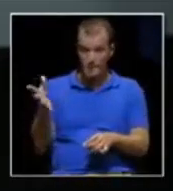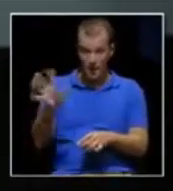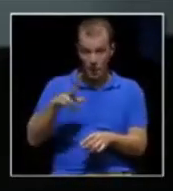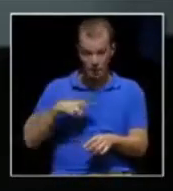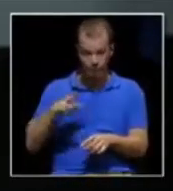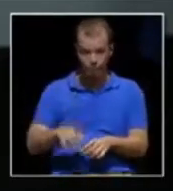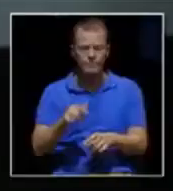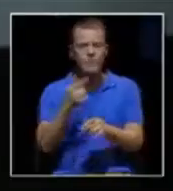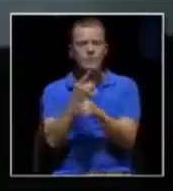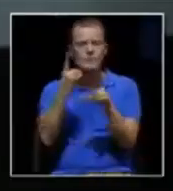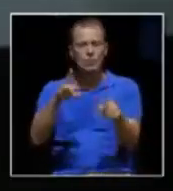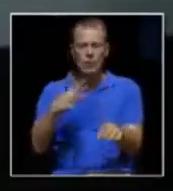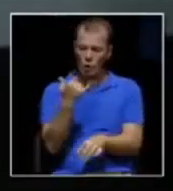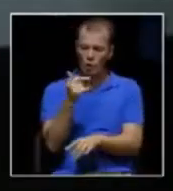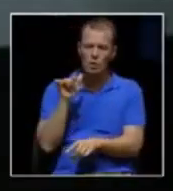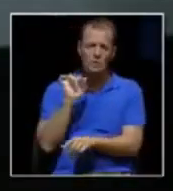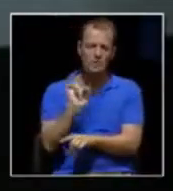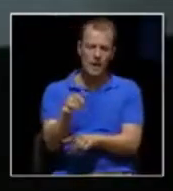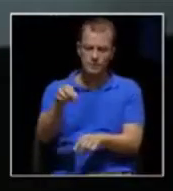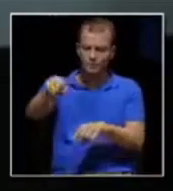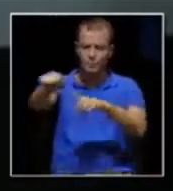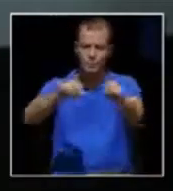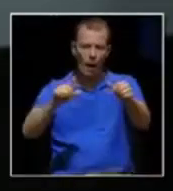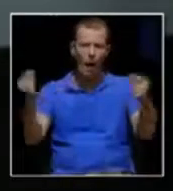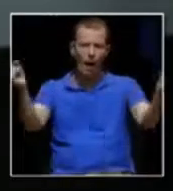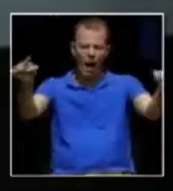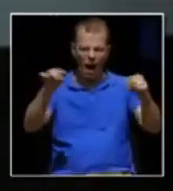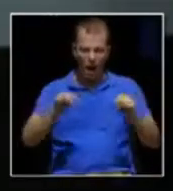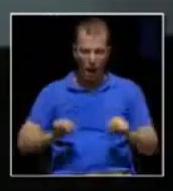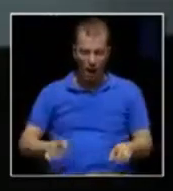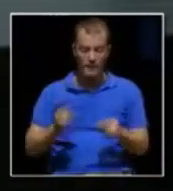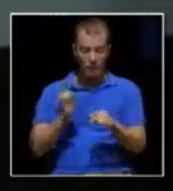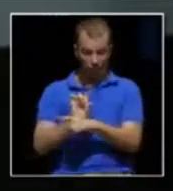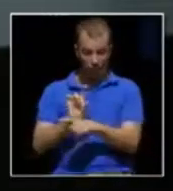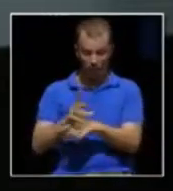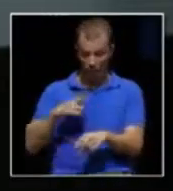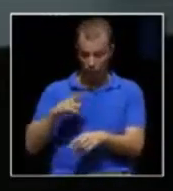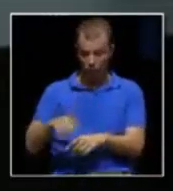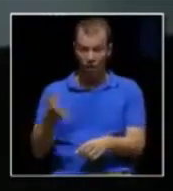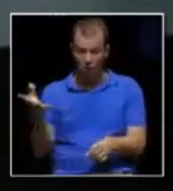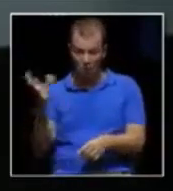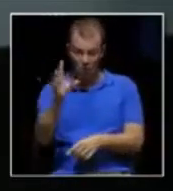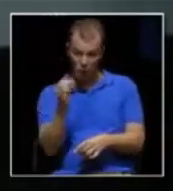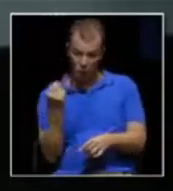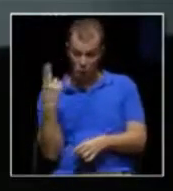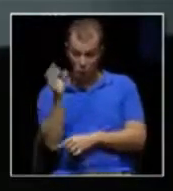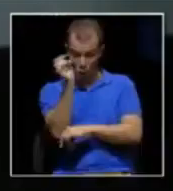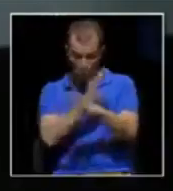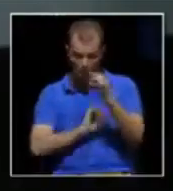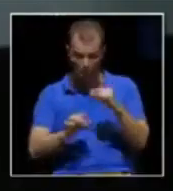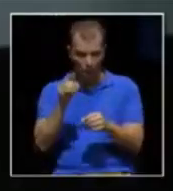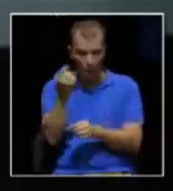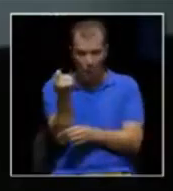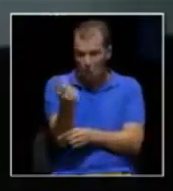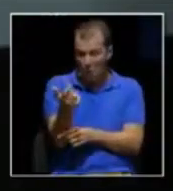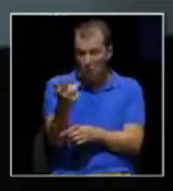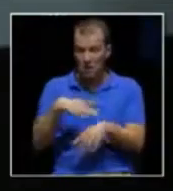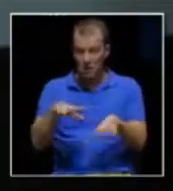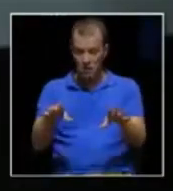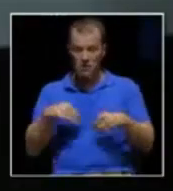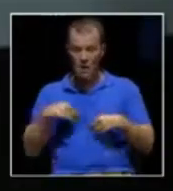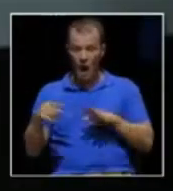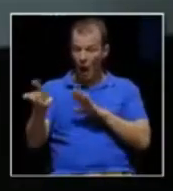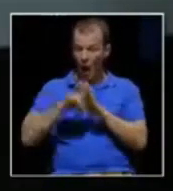haja cerca de 2.000 locais contaminados. Apesar disso, Portugal é um dos poucos países da União Europeia que ainda não adotou